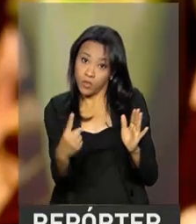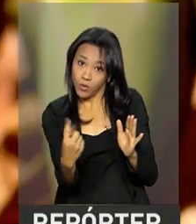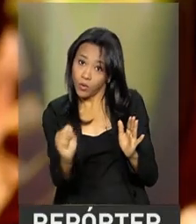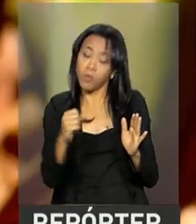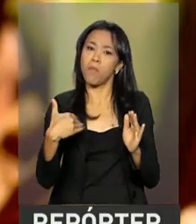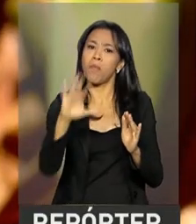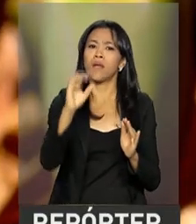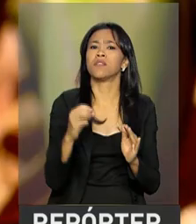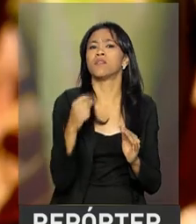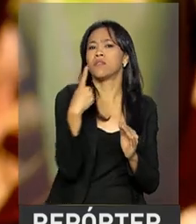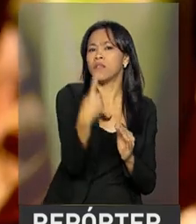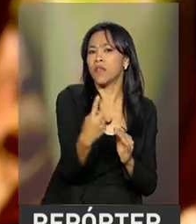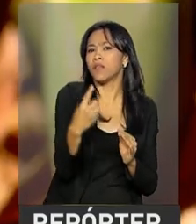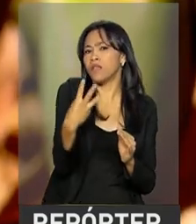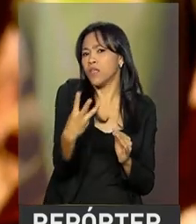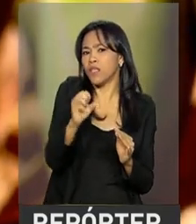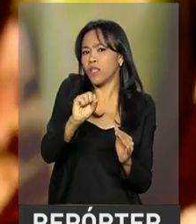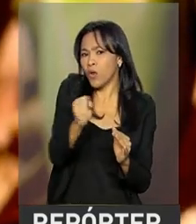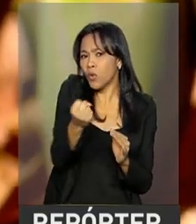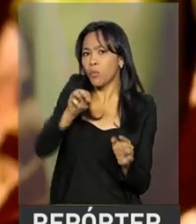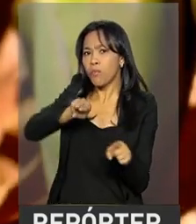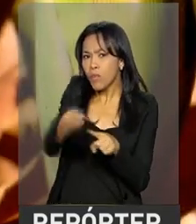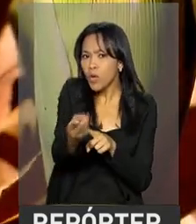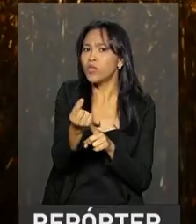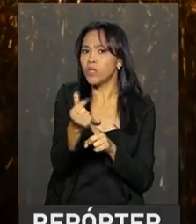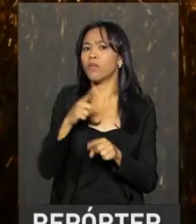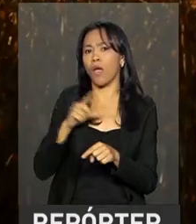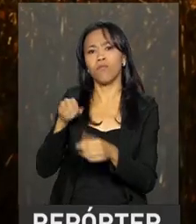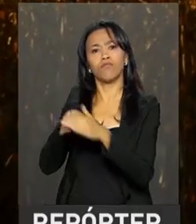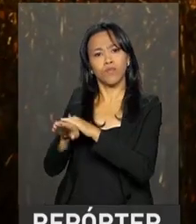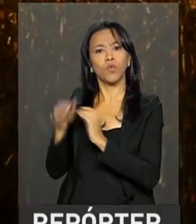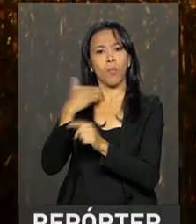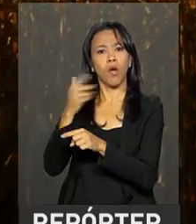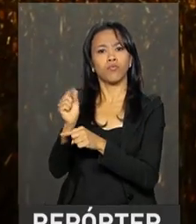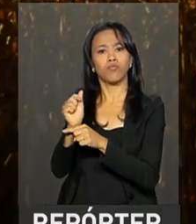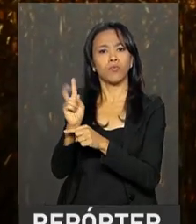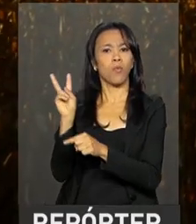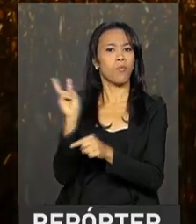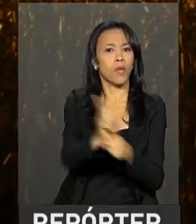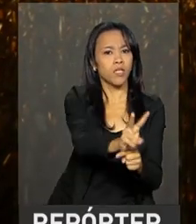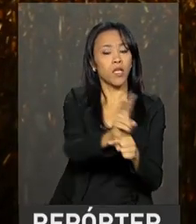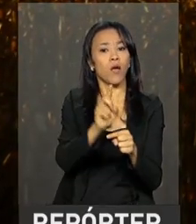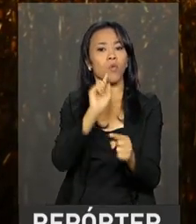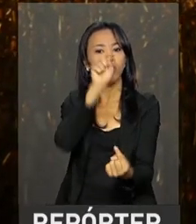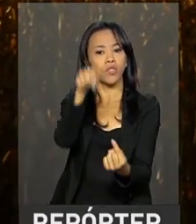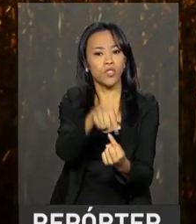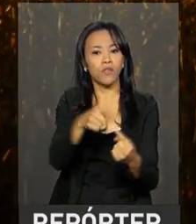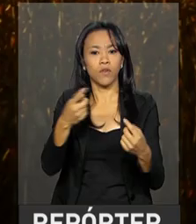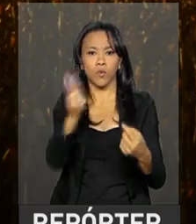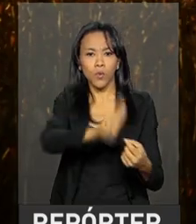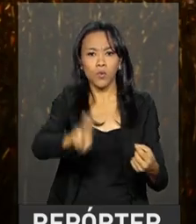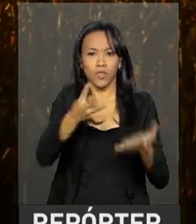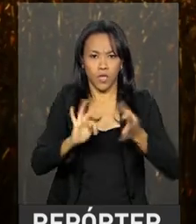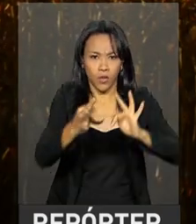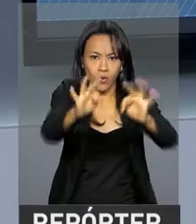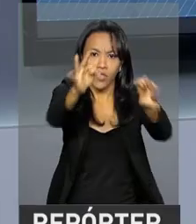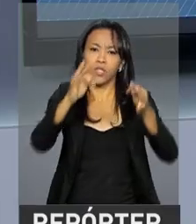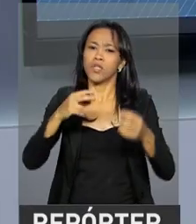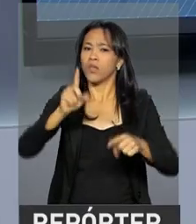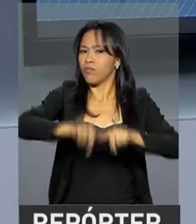188 bilhões estarão à disposição dos agricult investir em tecnologia custeio e